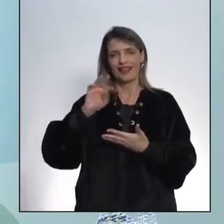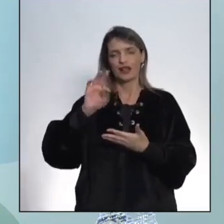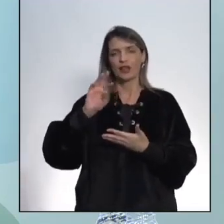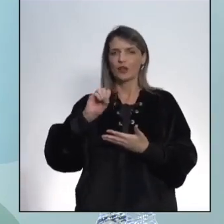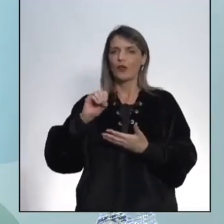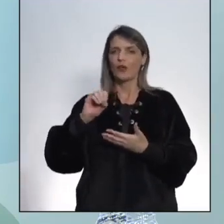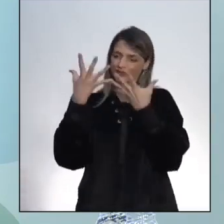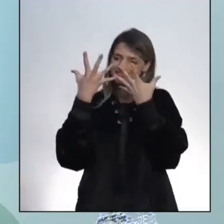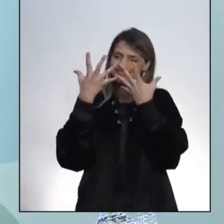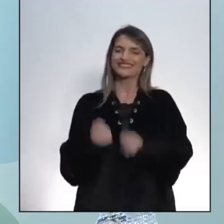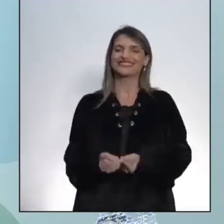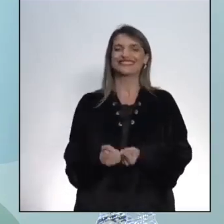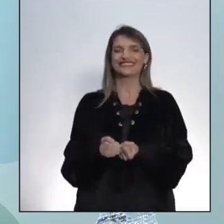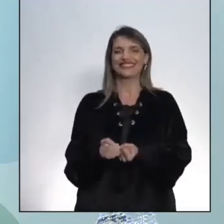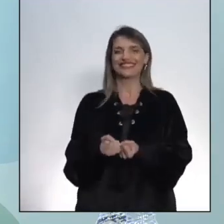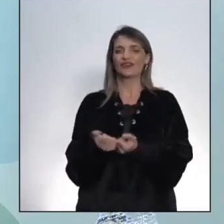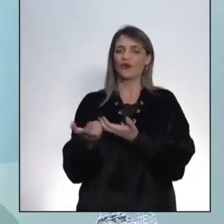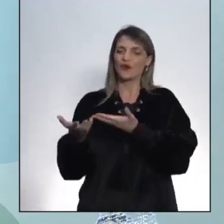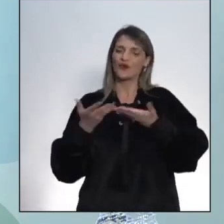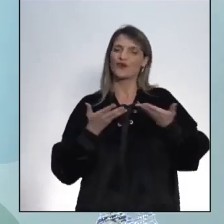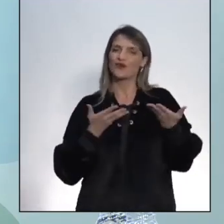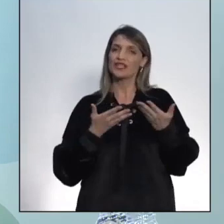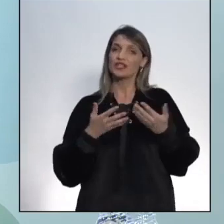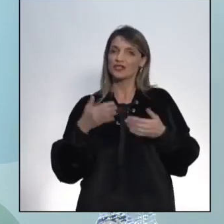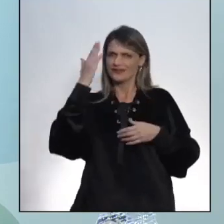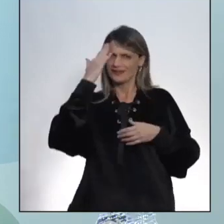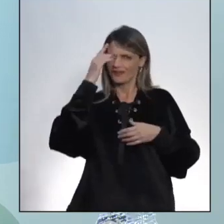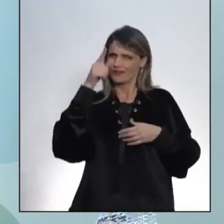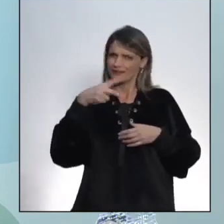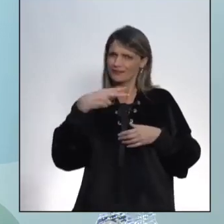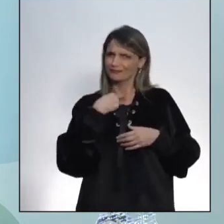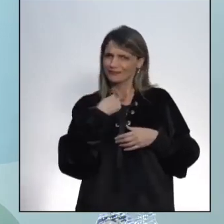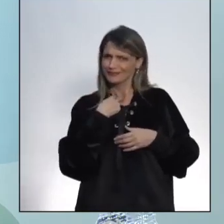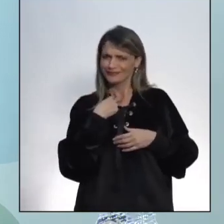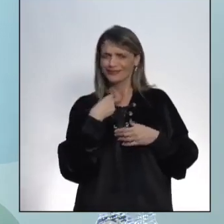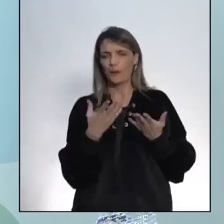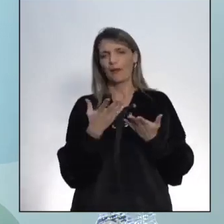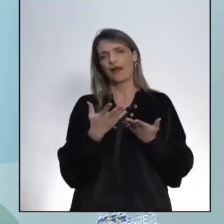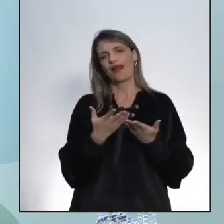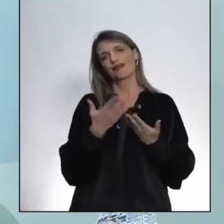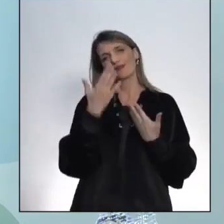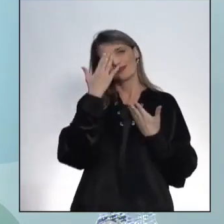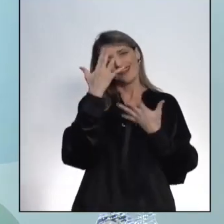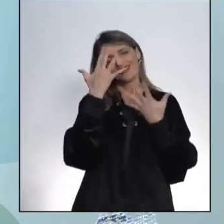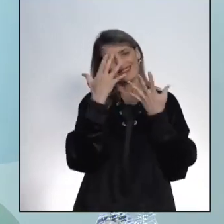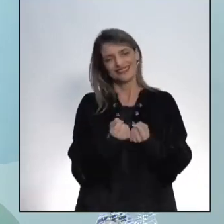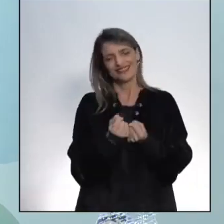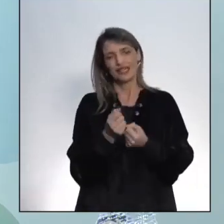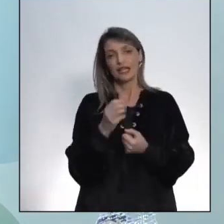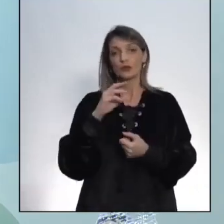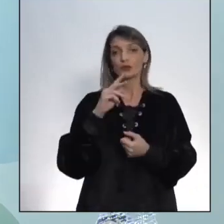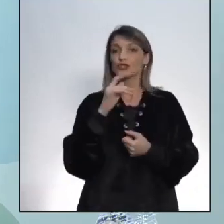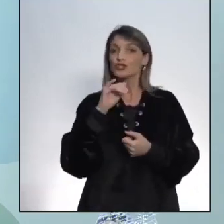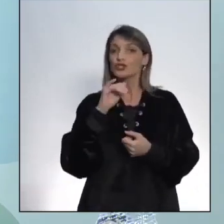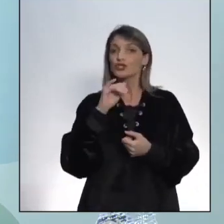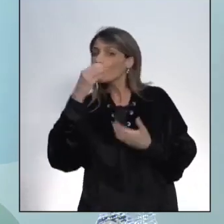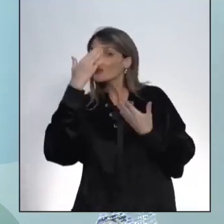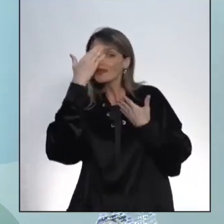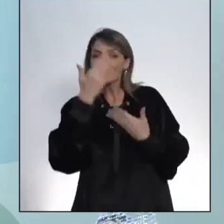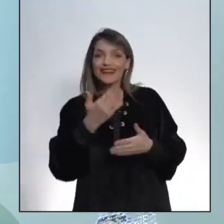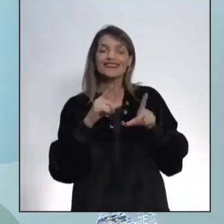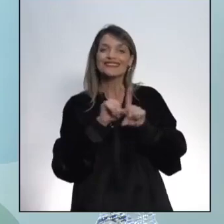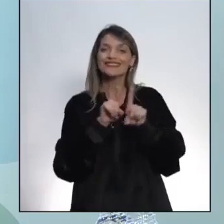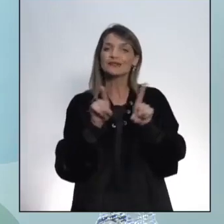o convite. Eu sei como você é muito ocupado. Obrigado mesmo por ter topado vir aqui. Francisco, muito obrigado. Eu sei que você está com